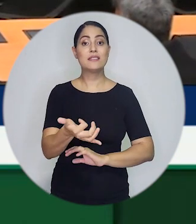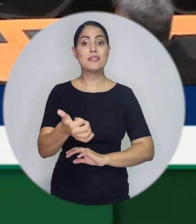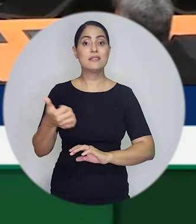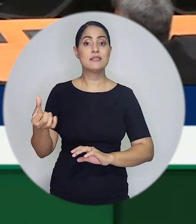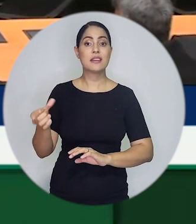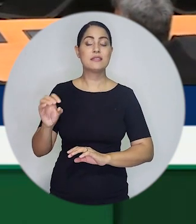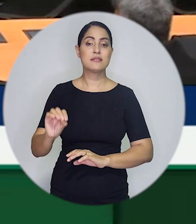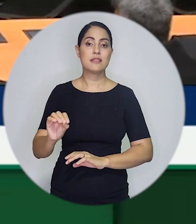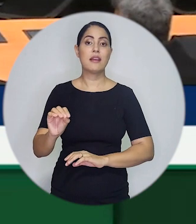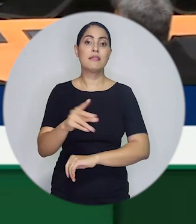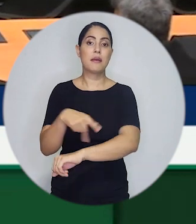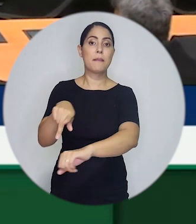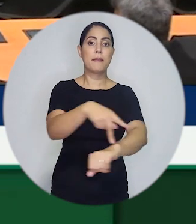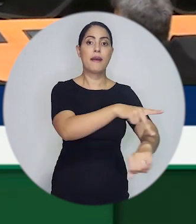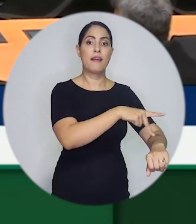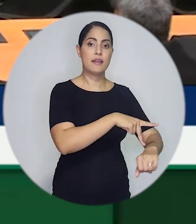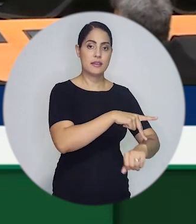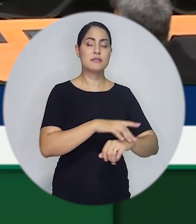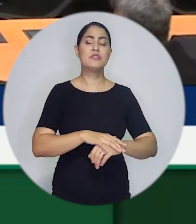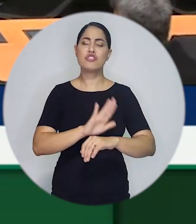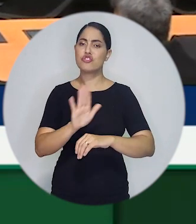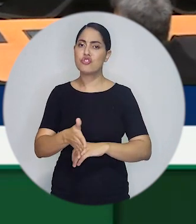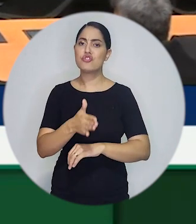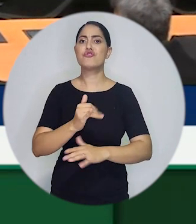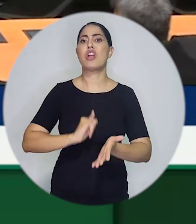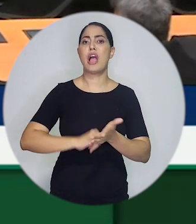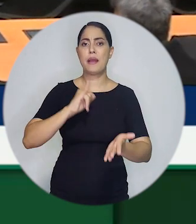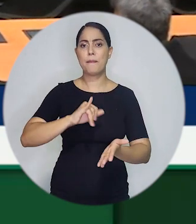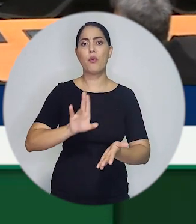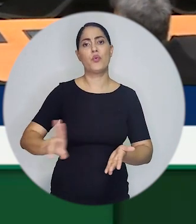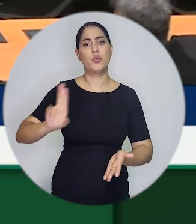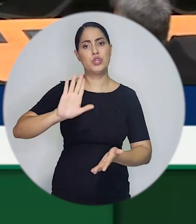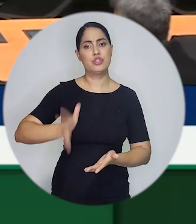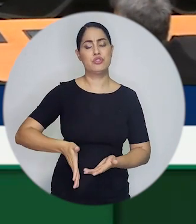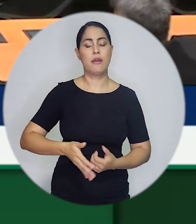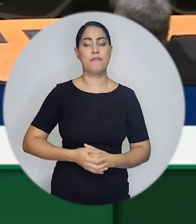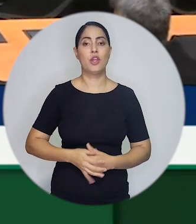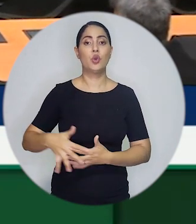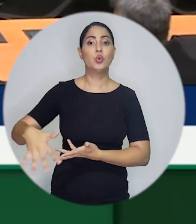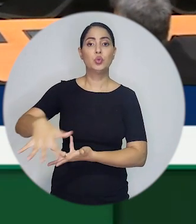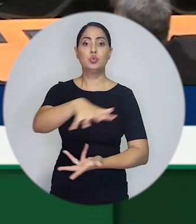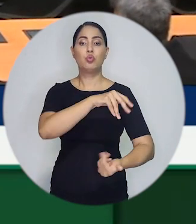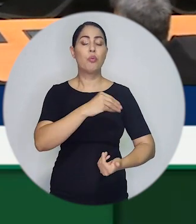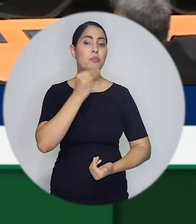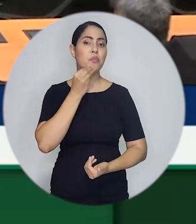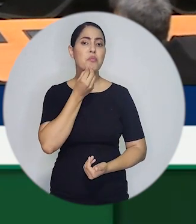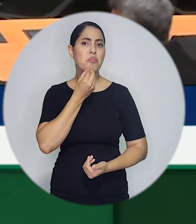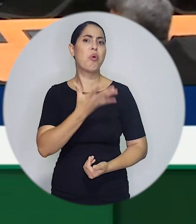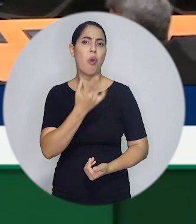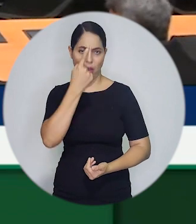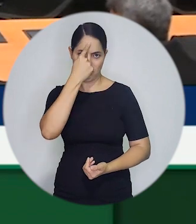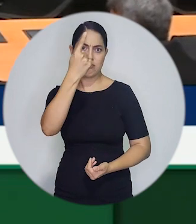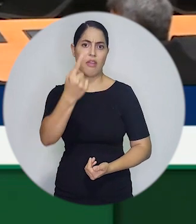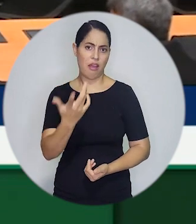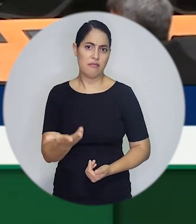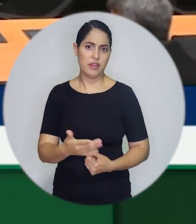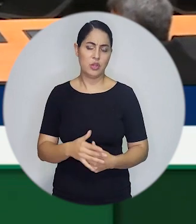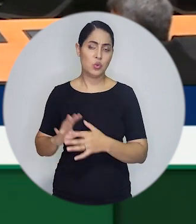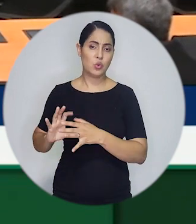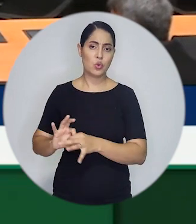de 160 países utilizam o IVA. É uma ideia boa, é uma ideia testada praticamente no mundo